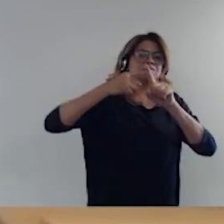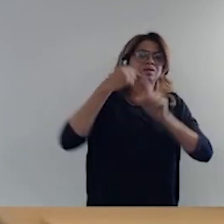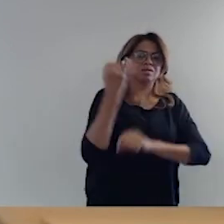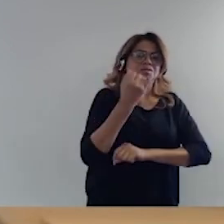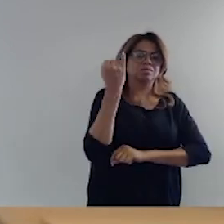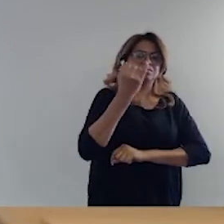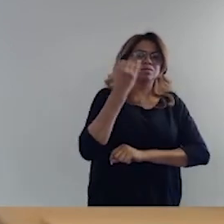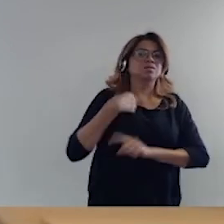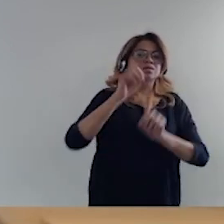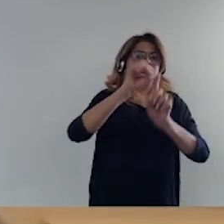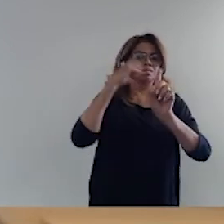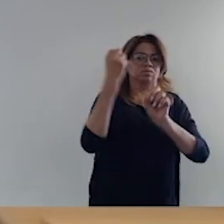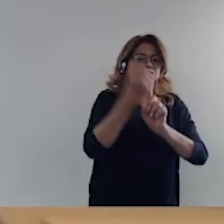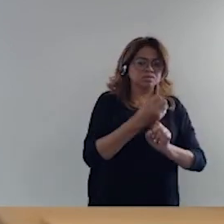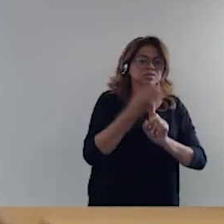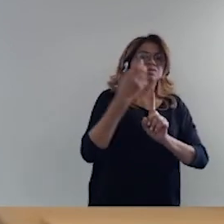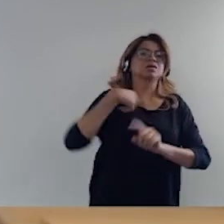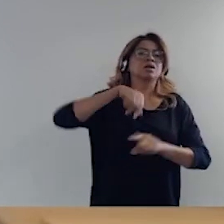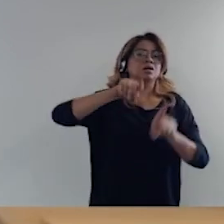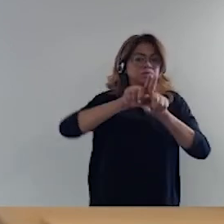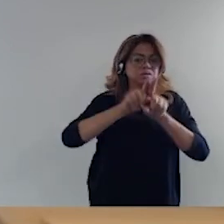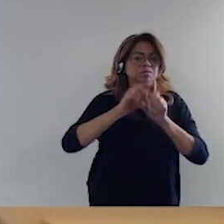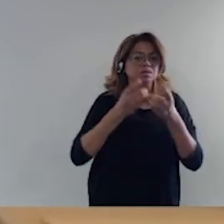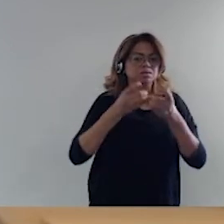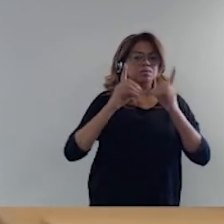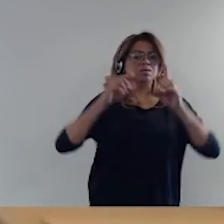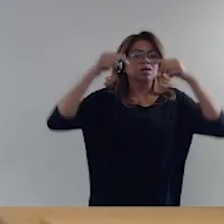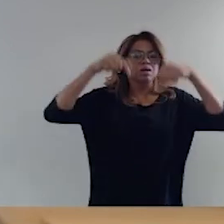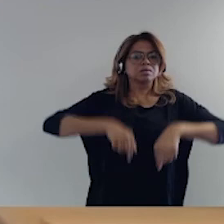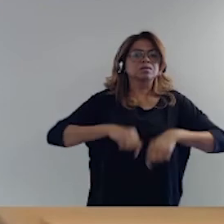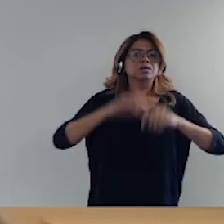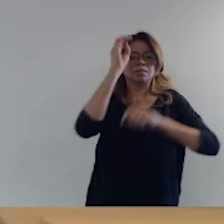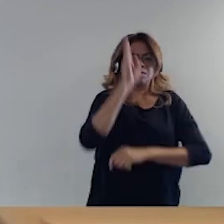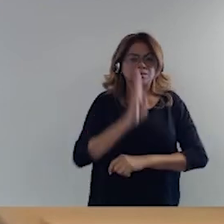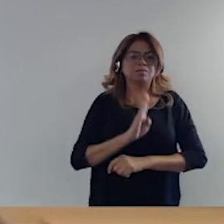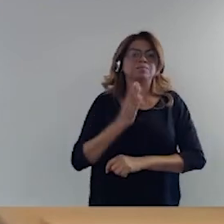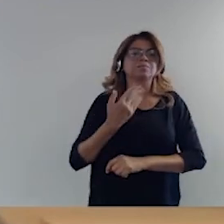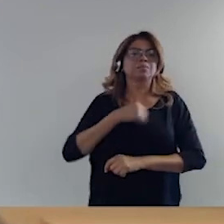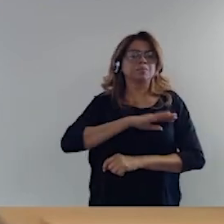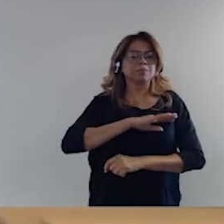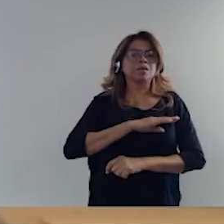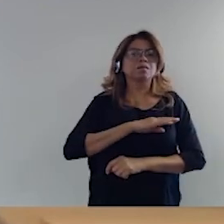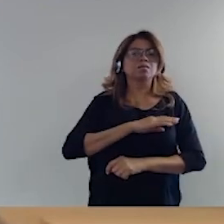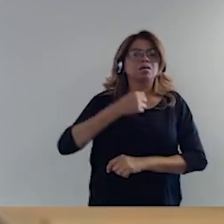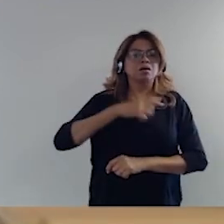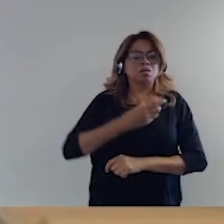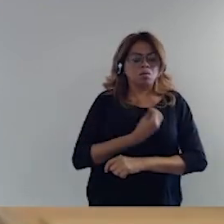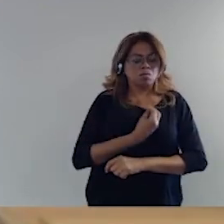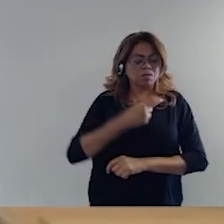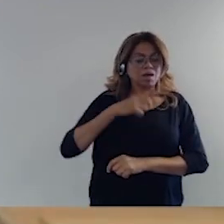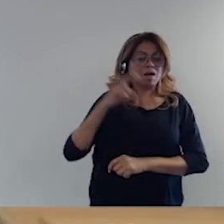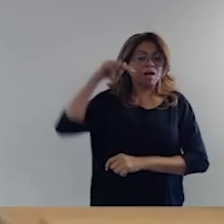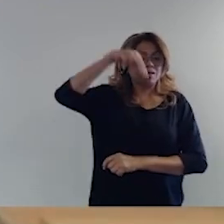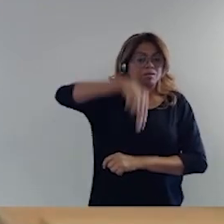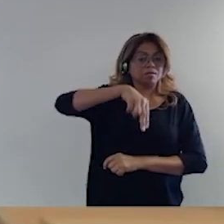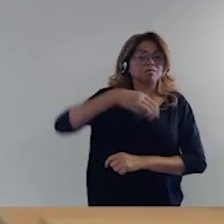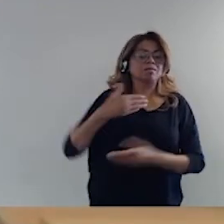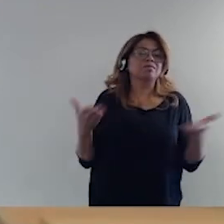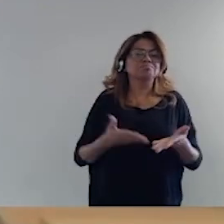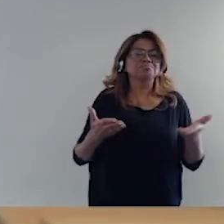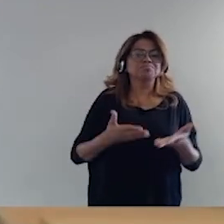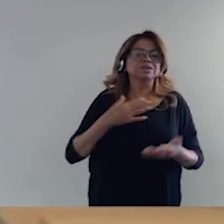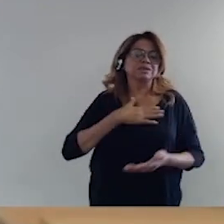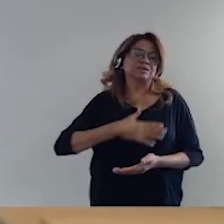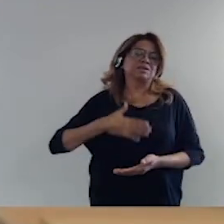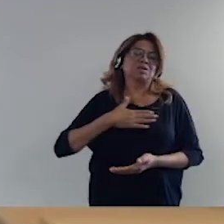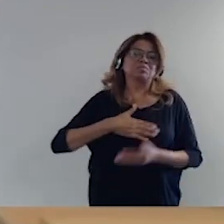sociedade civil e da democracia no Brasil, de modo que estar aqui para mim é um prazer e uma honra. Estar